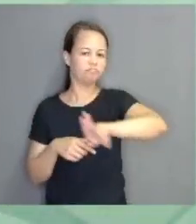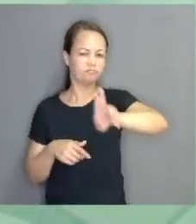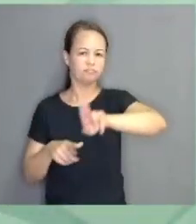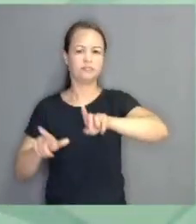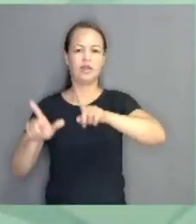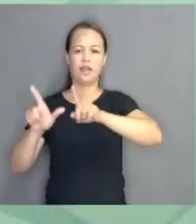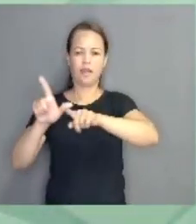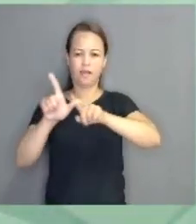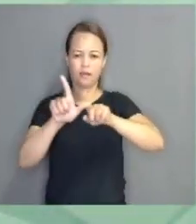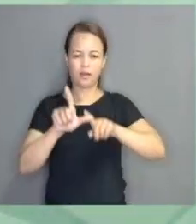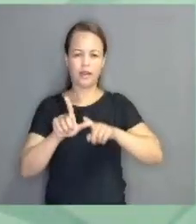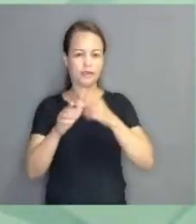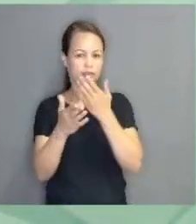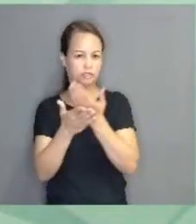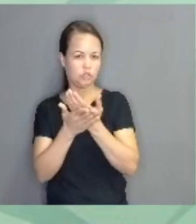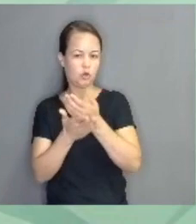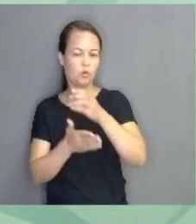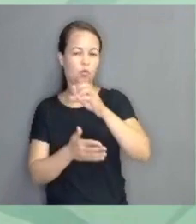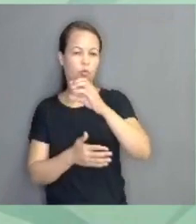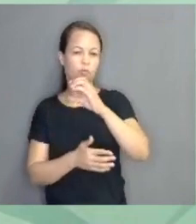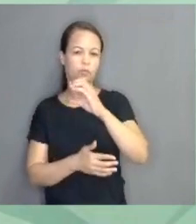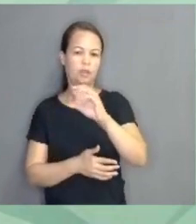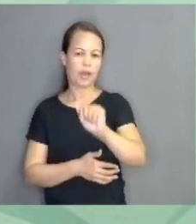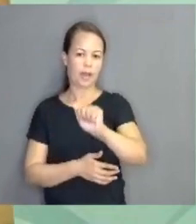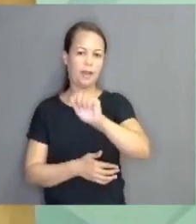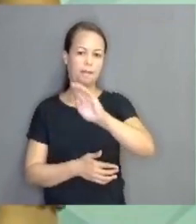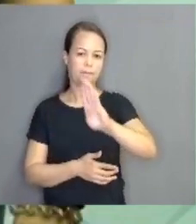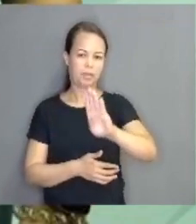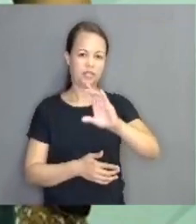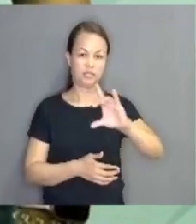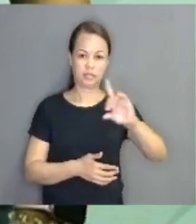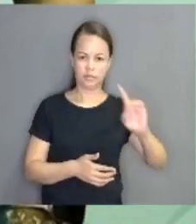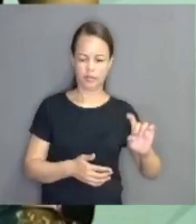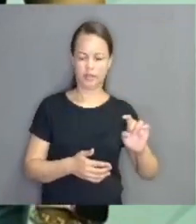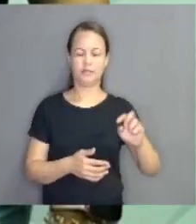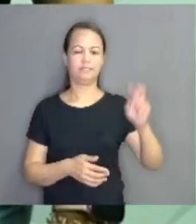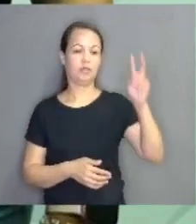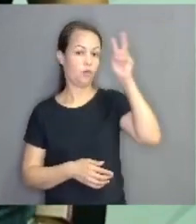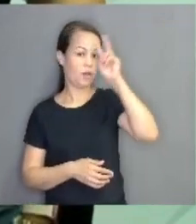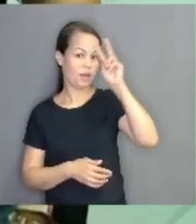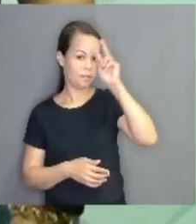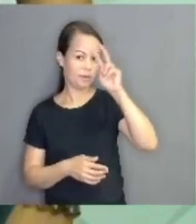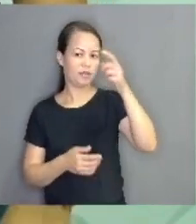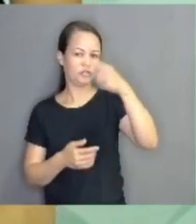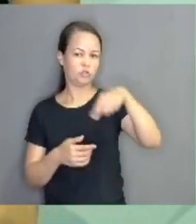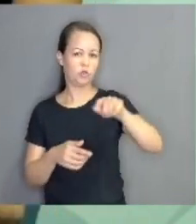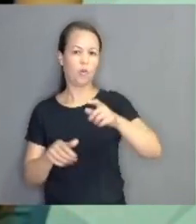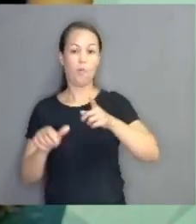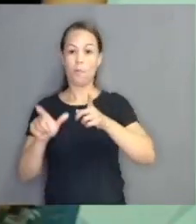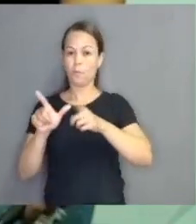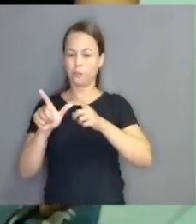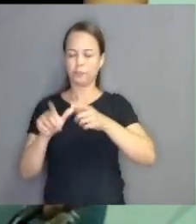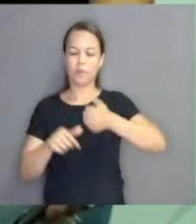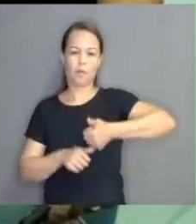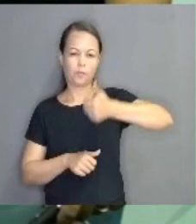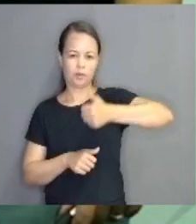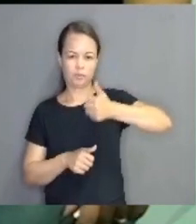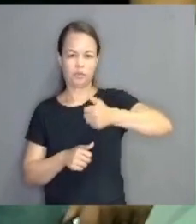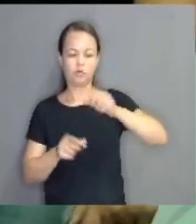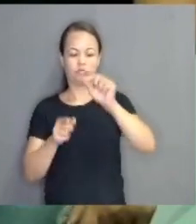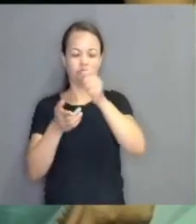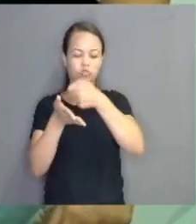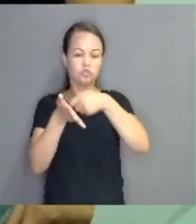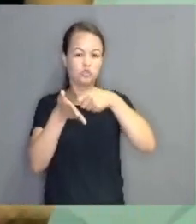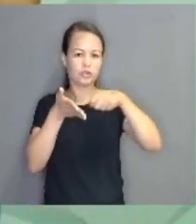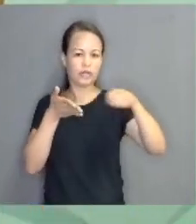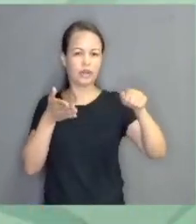que a gente já estudou e vão escrever o seu nome. Lembrando, só o primeiro, tá? Que quando a gente escreve nosso nome,